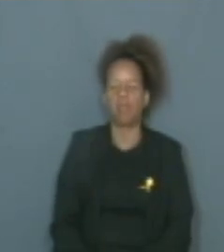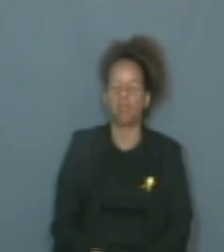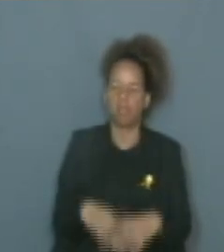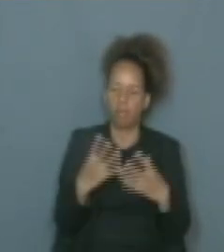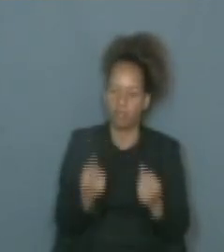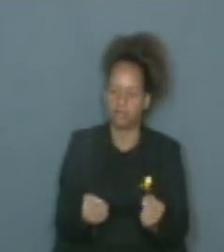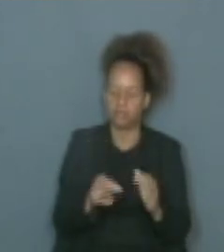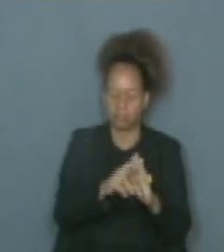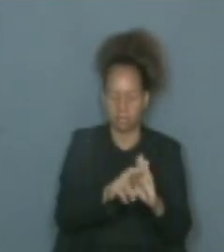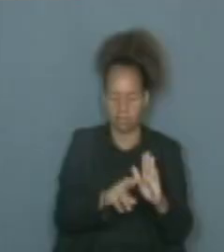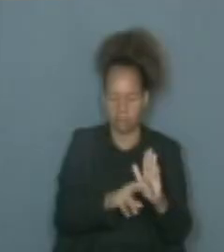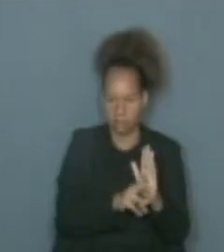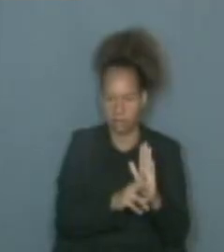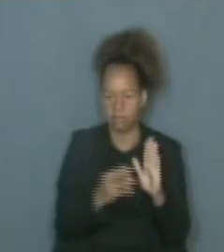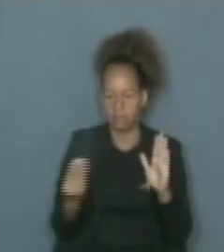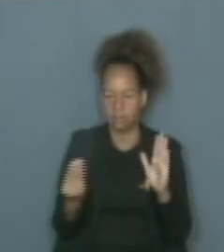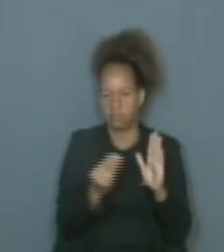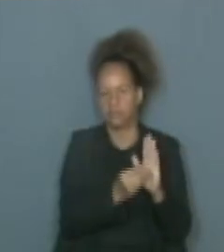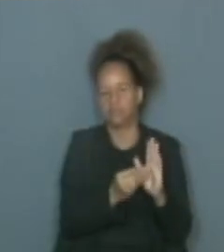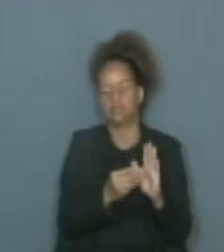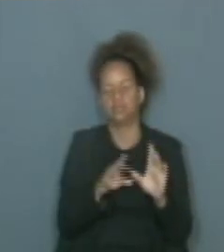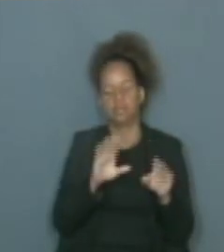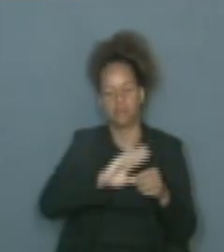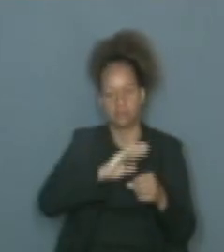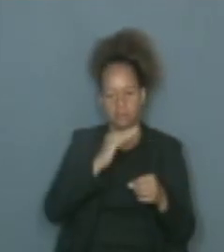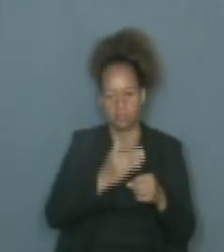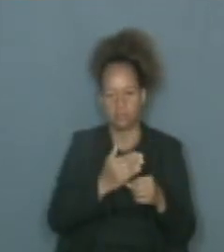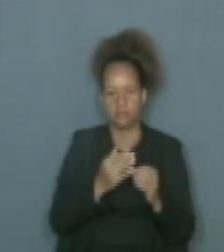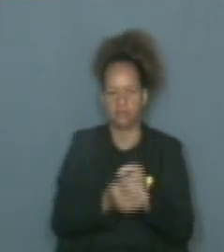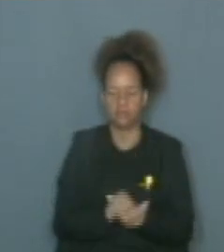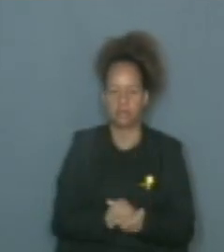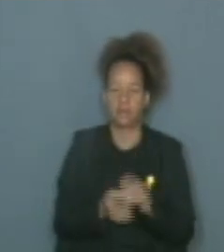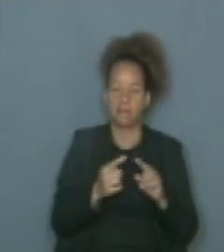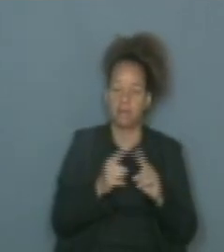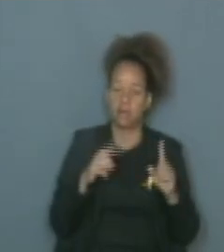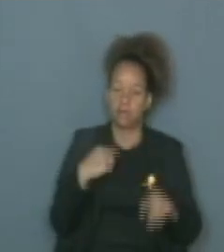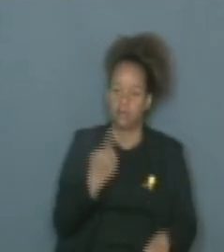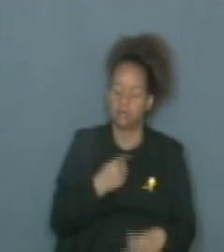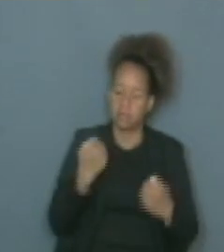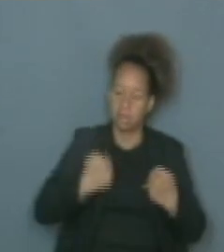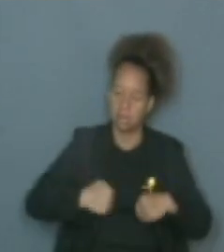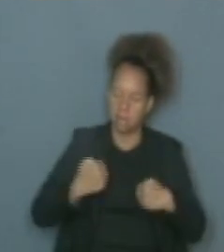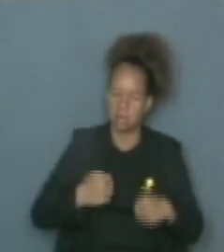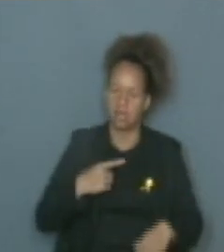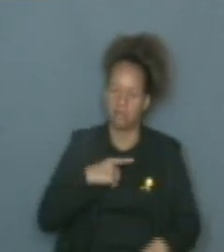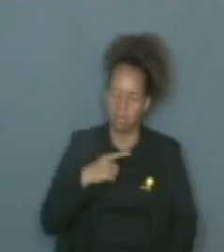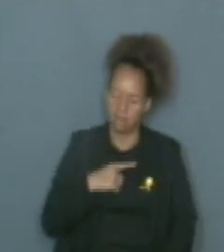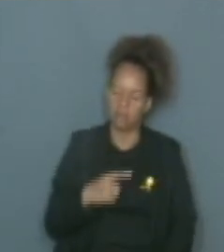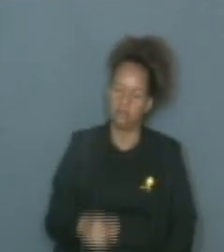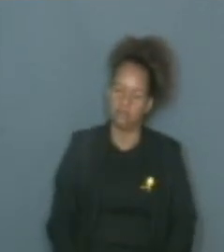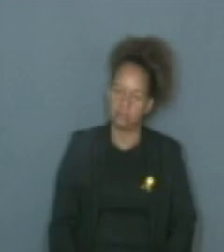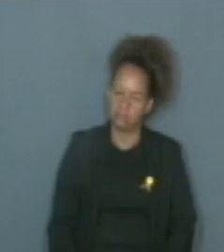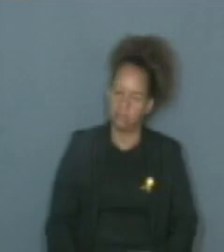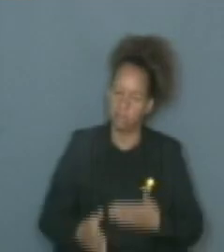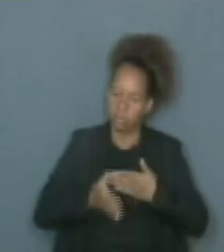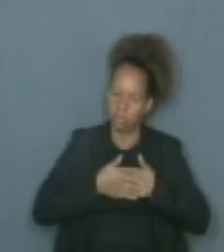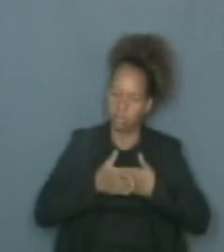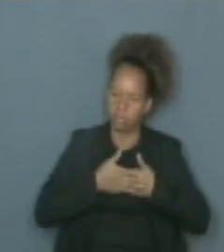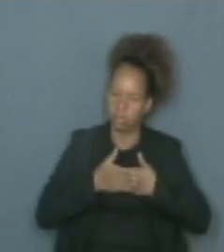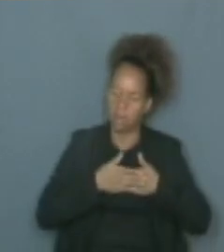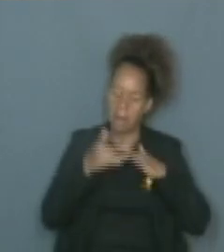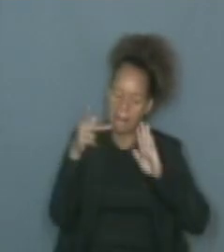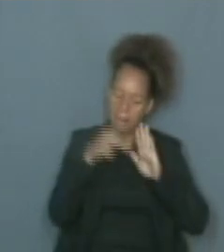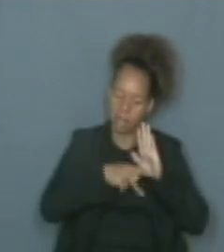aceitando o regimento e que estabelece a regra da casa, mas nós precisamos ter altivez. Então, projeto,